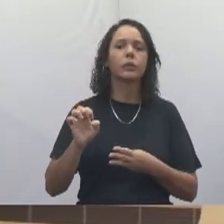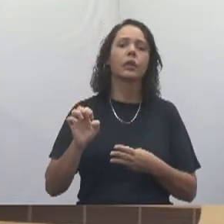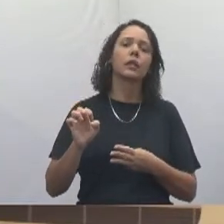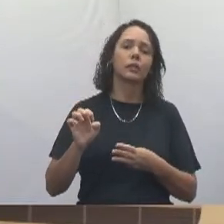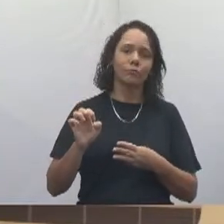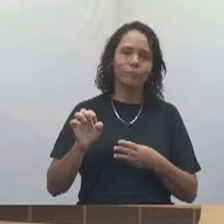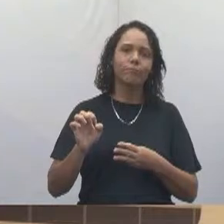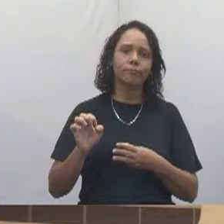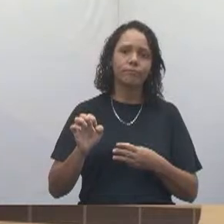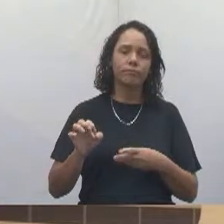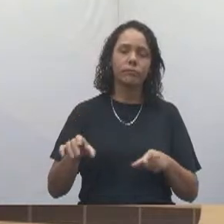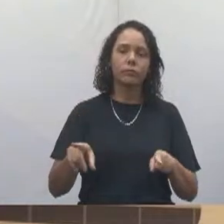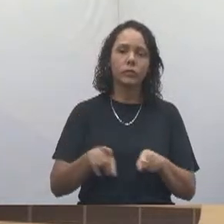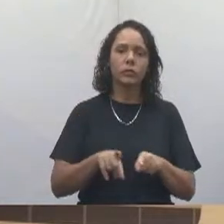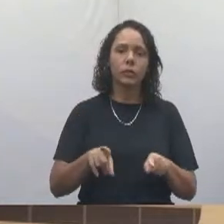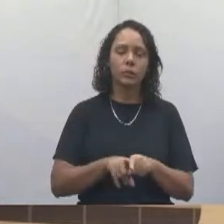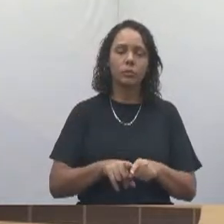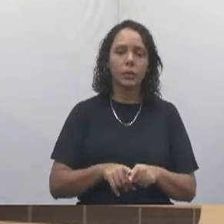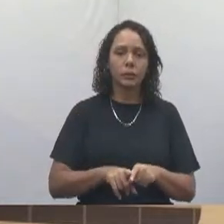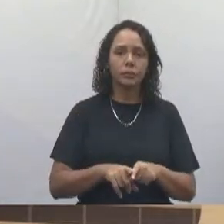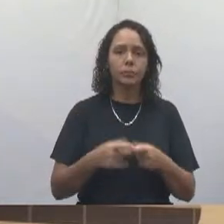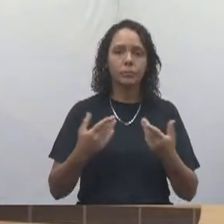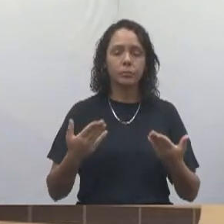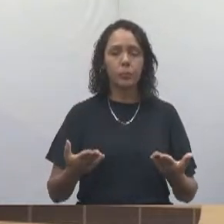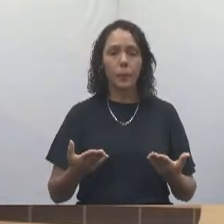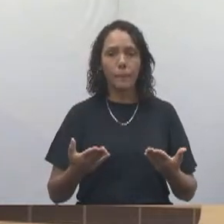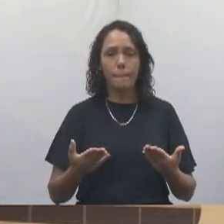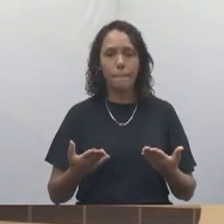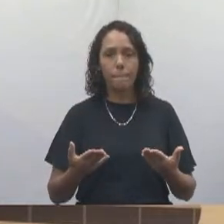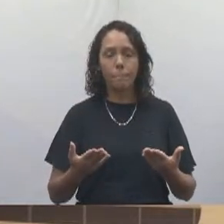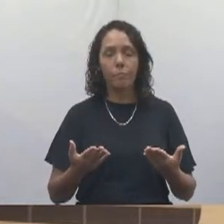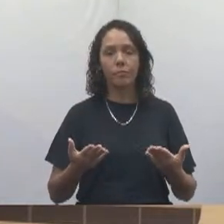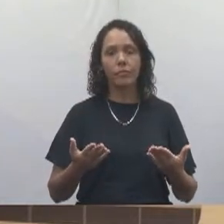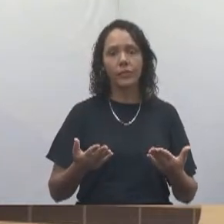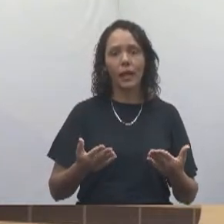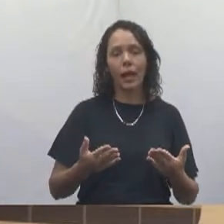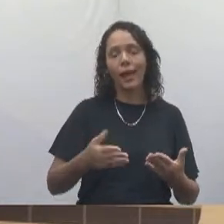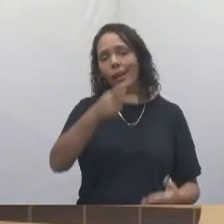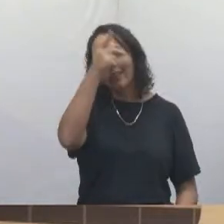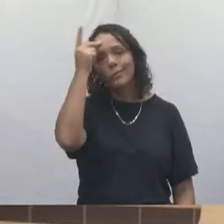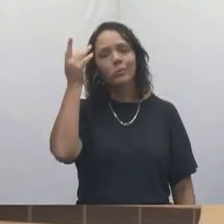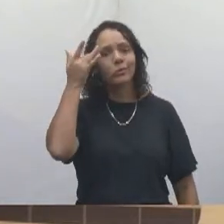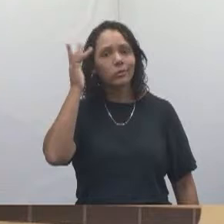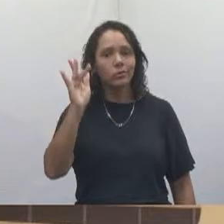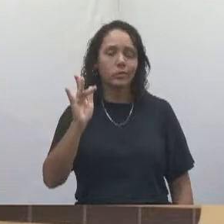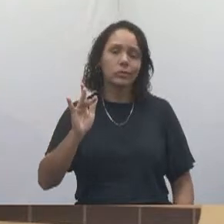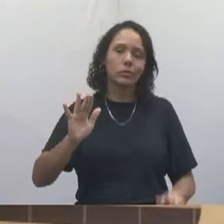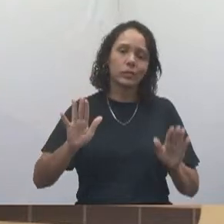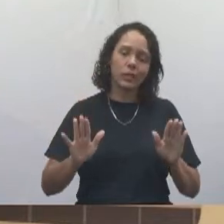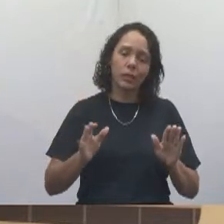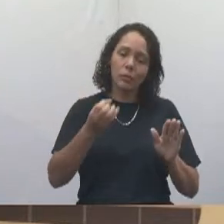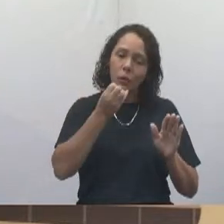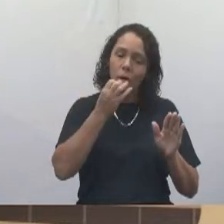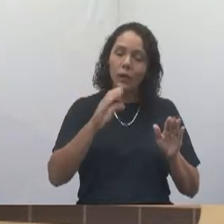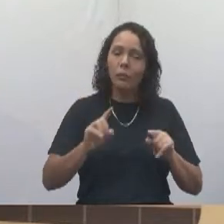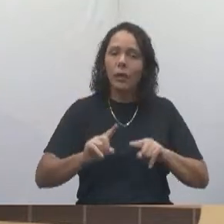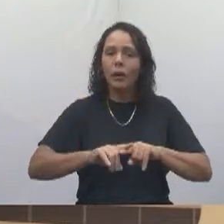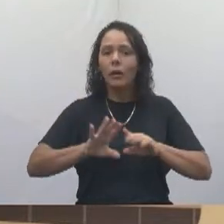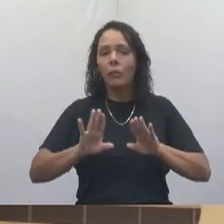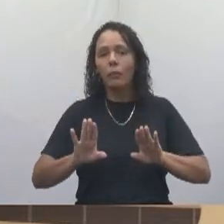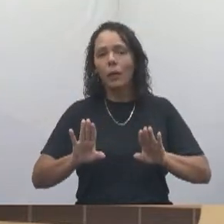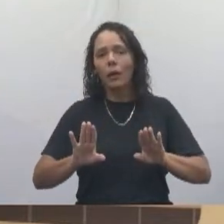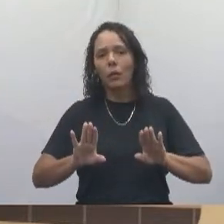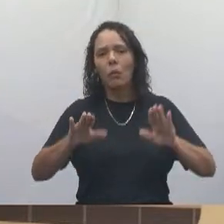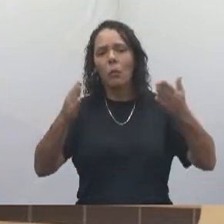fundamento ou ignorância. Aí a gente desculpa. As pessoas não sabem, a gente desculpa. Mas quando as pessoas sabem e usam